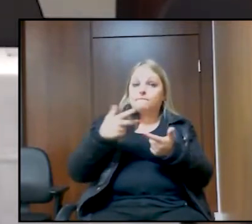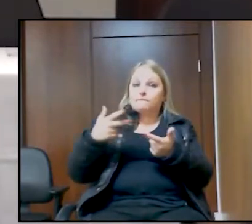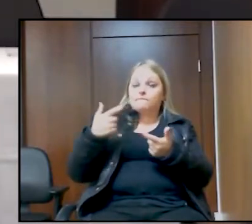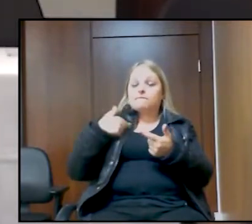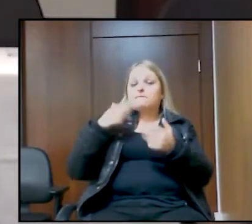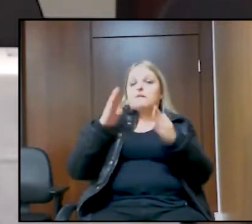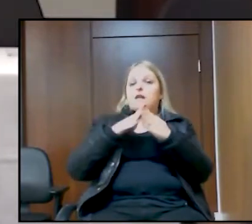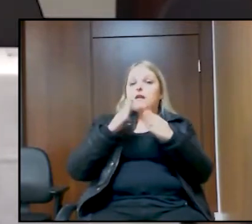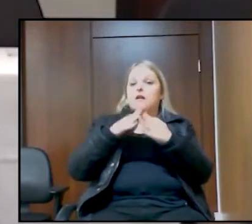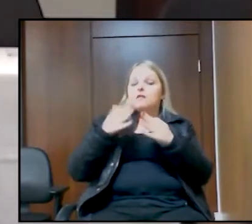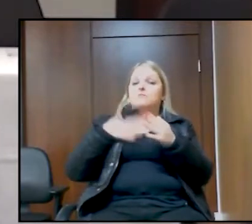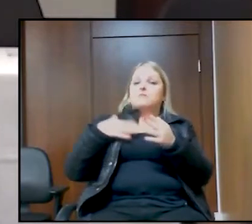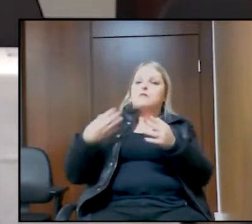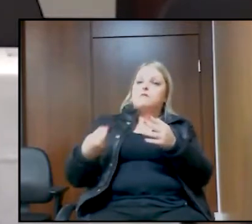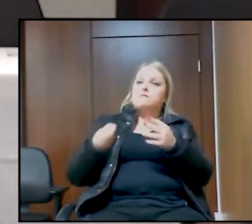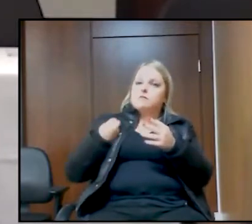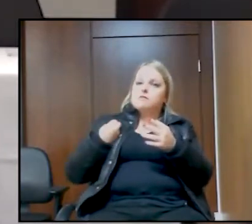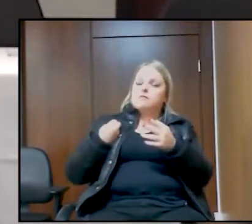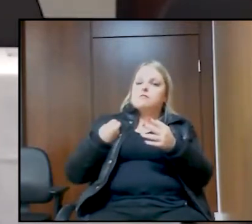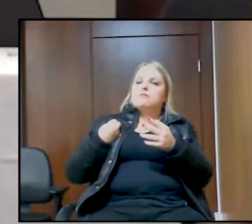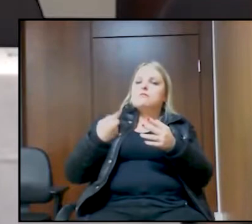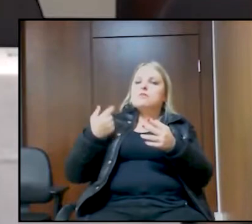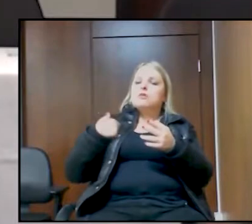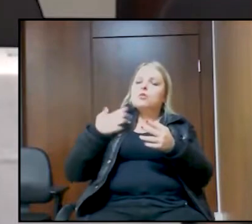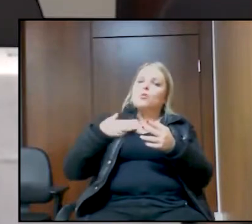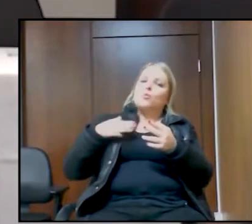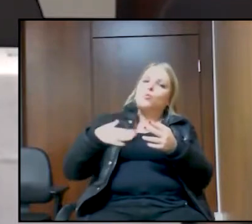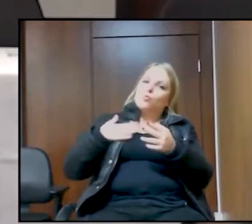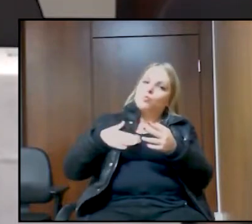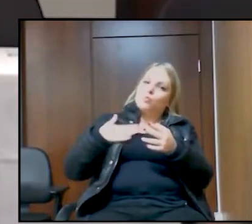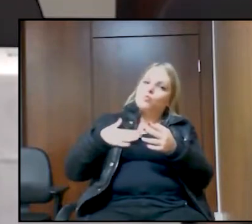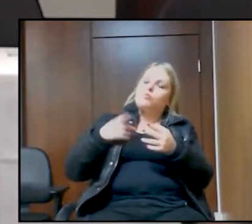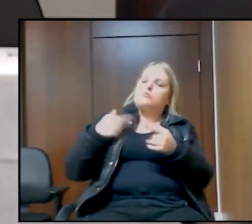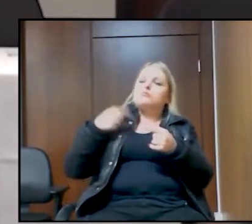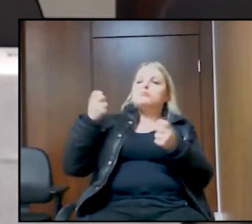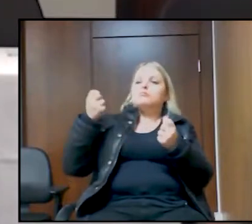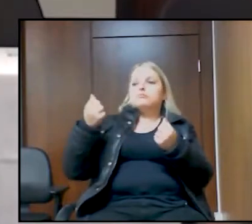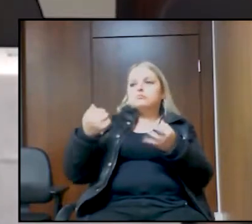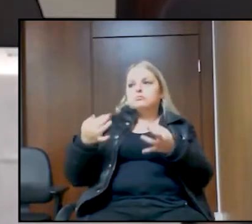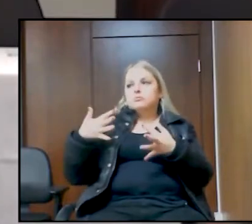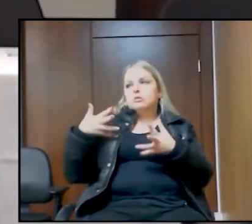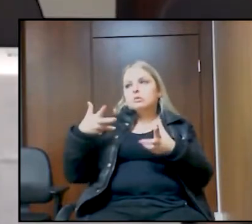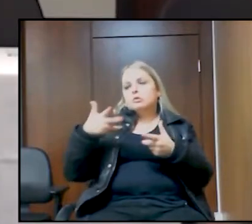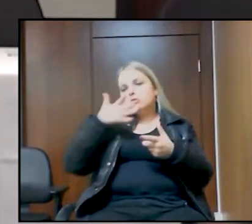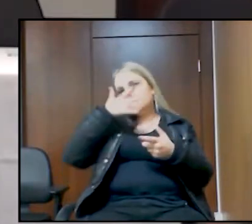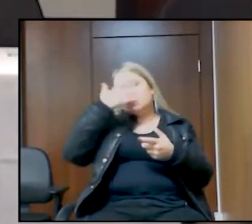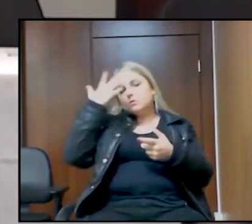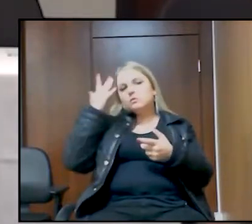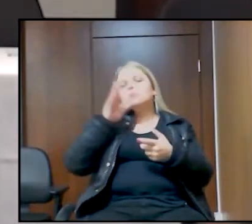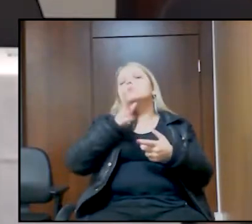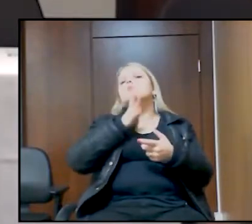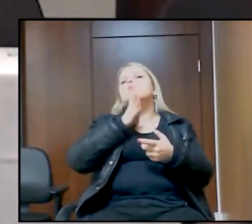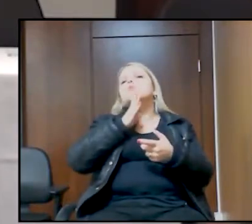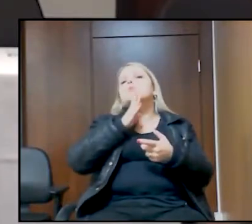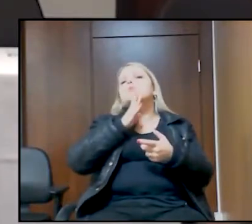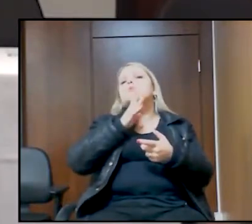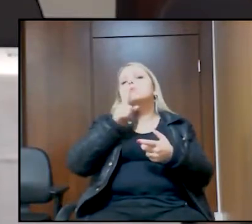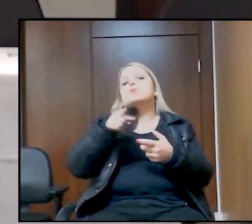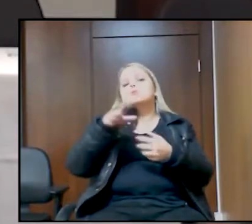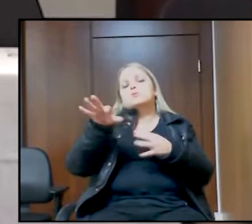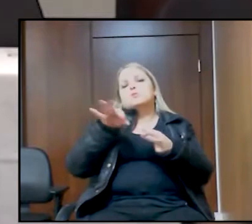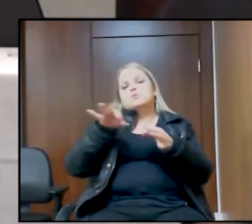Casa Minha Vida, tal, e eu gostaria de falar um pouco, acho que todos nós aqui conhecemos esse